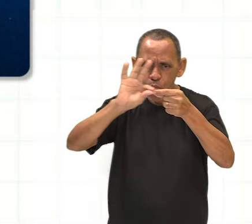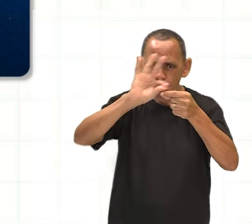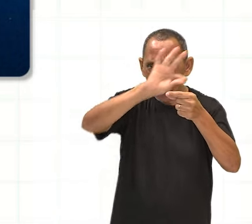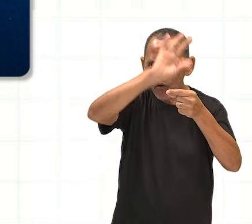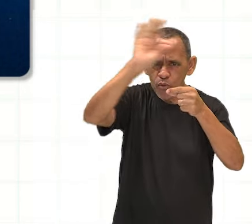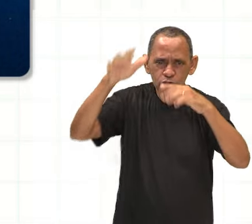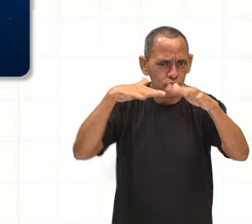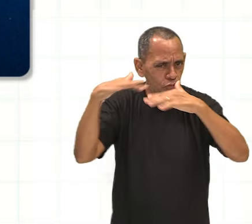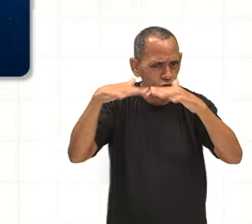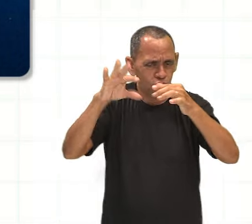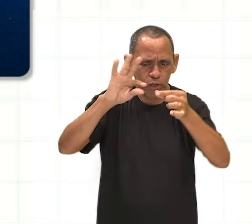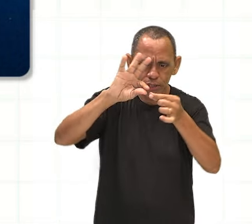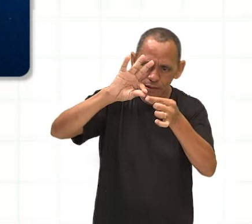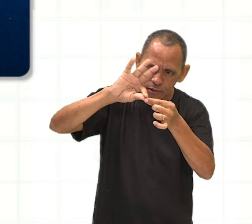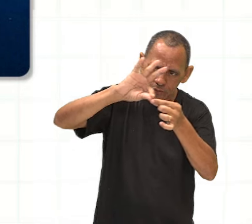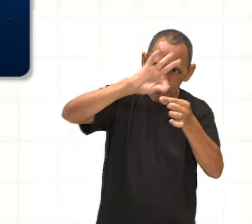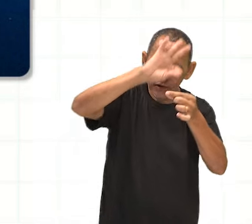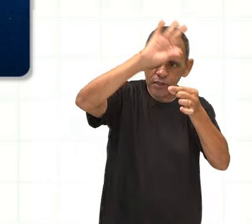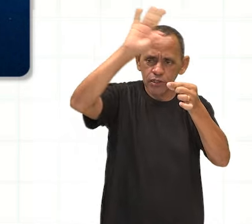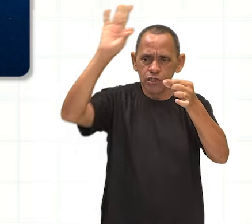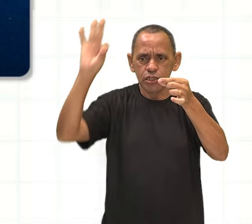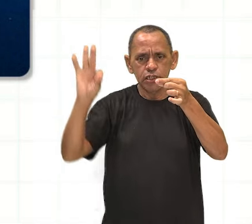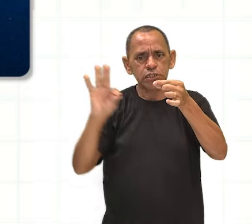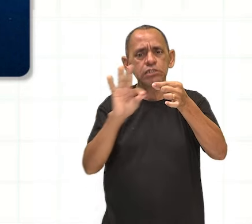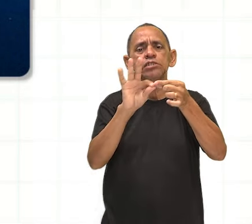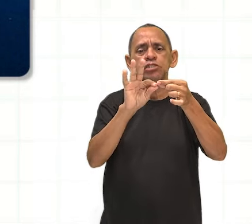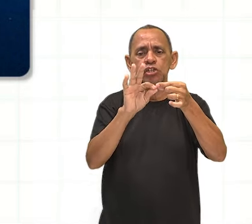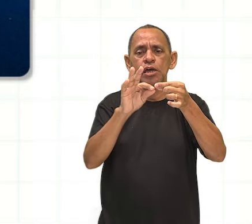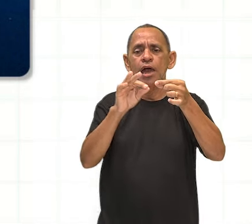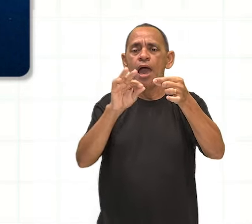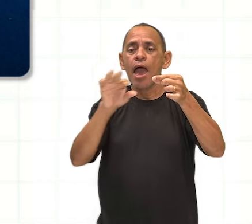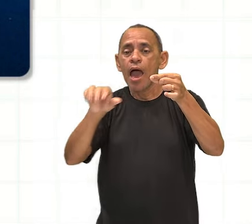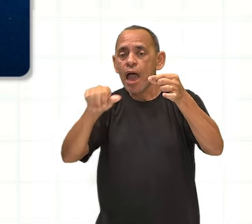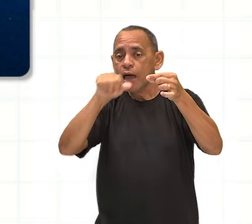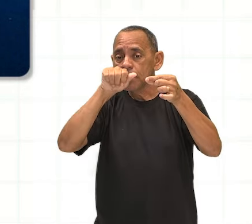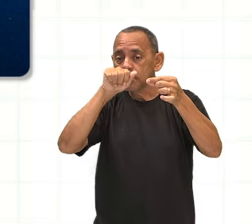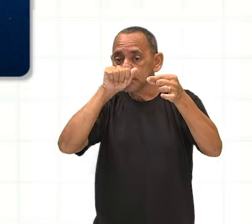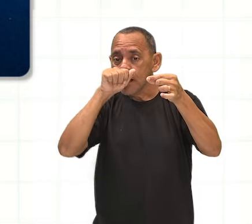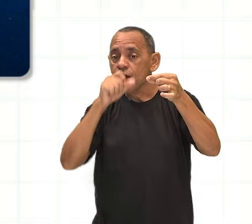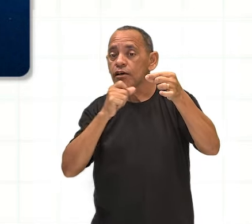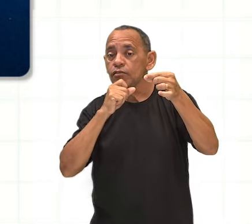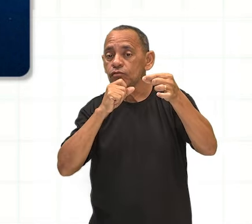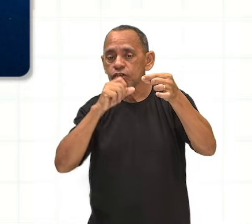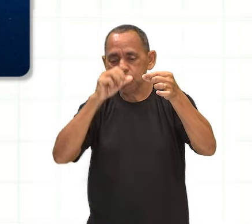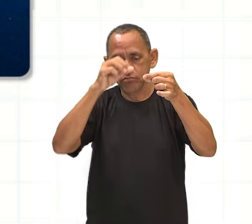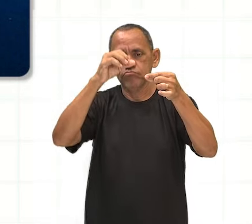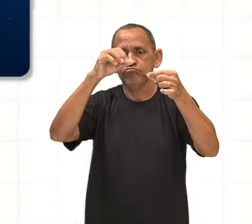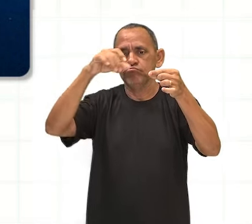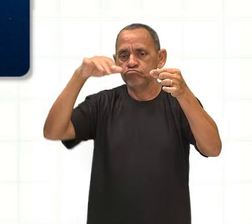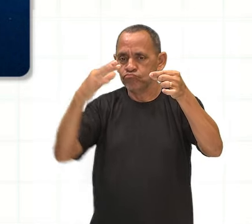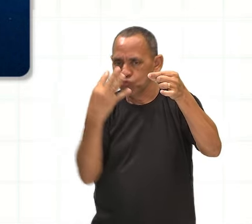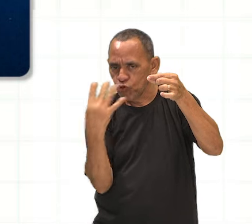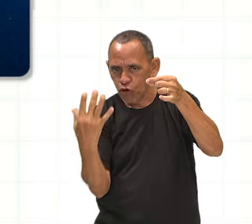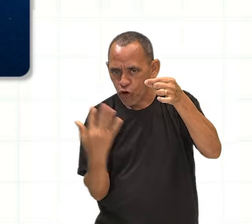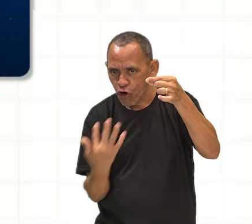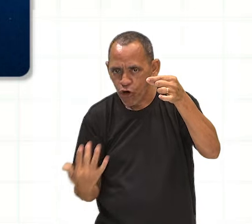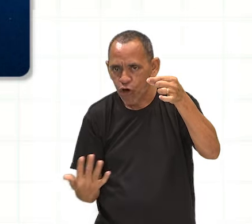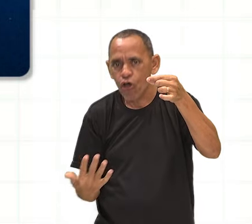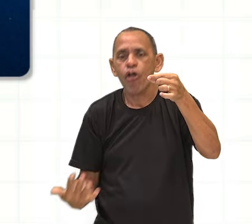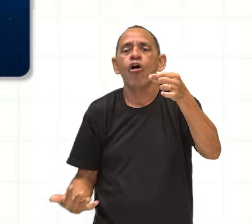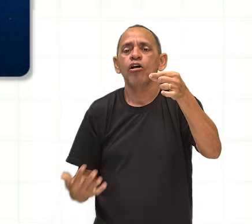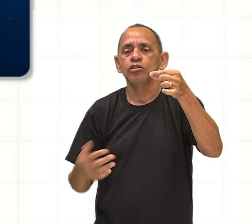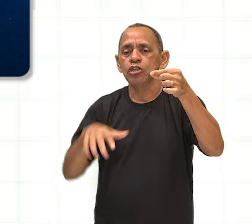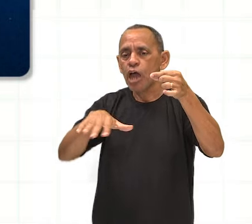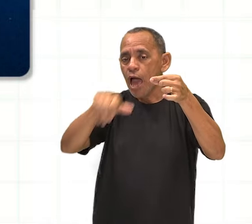ar frio descendo e um ar quente, né, subindo.